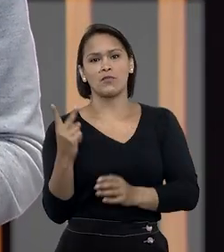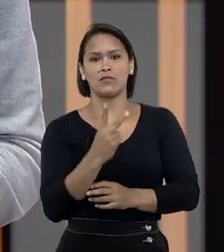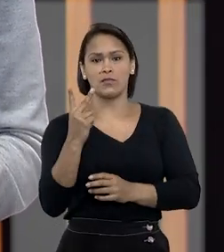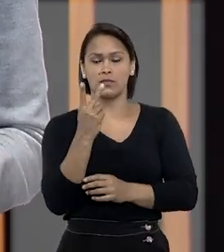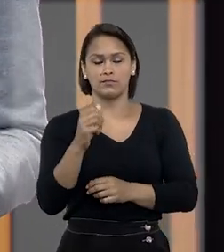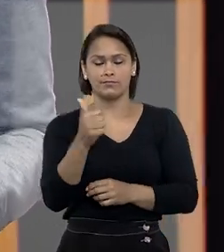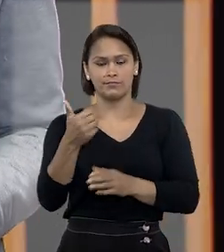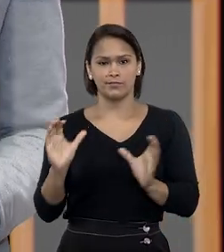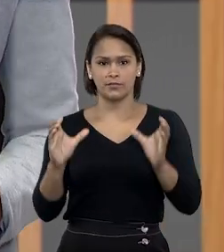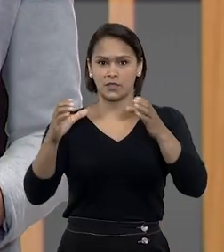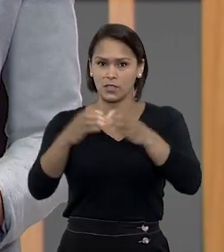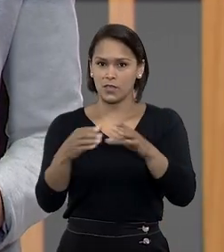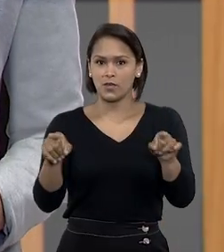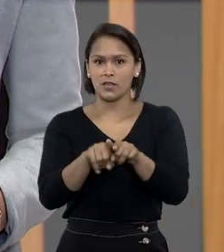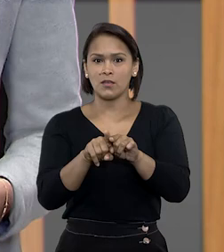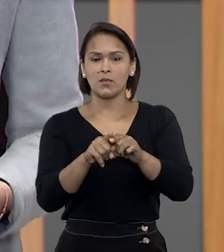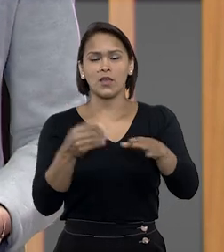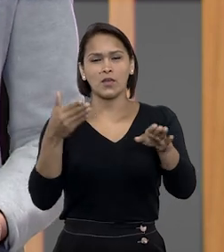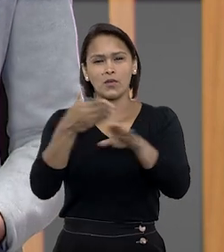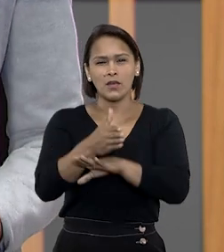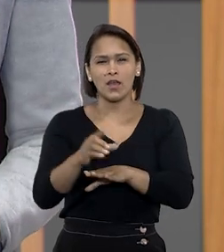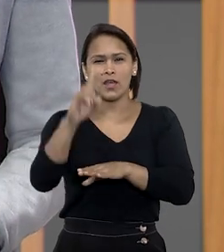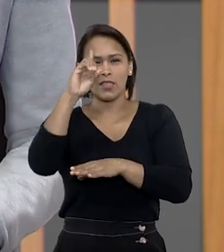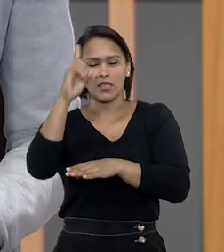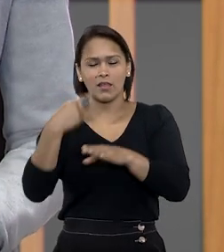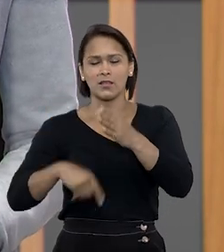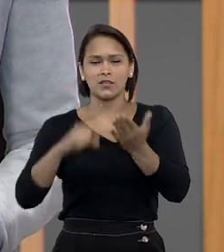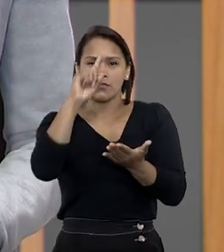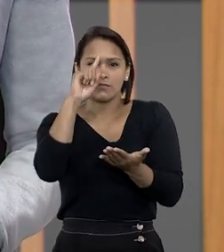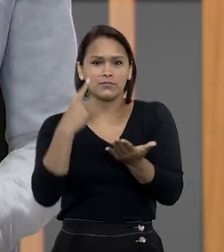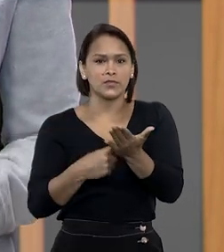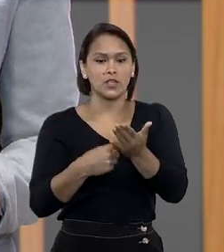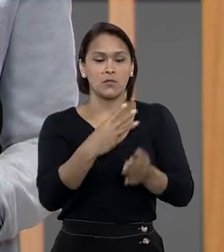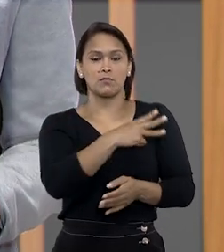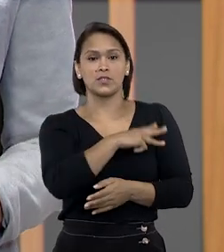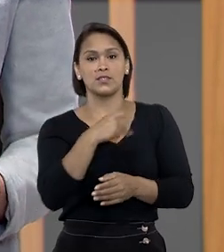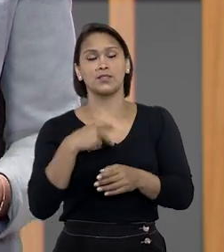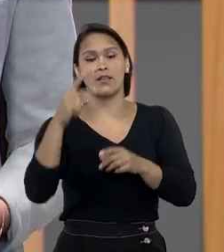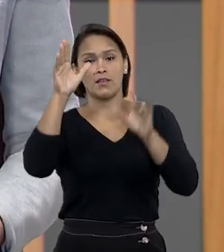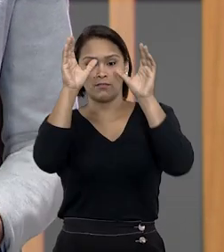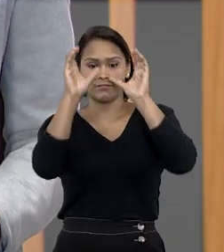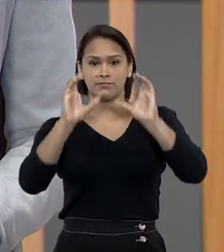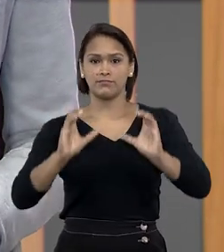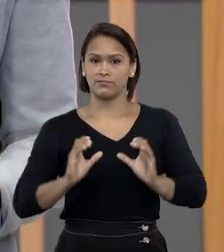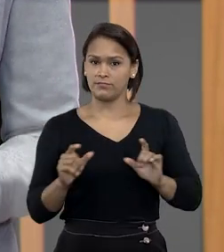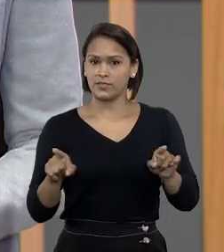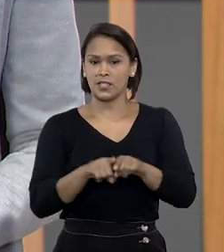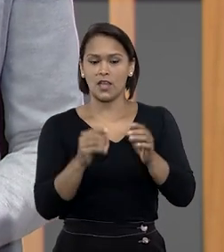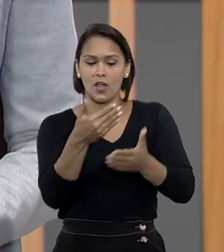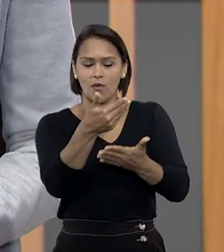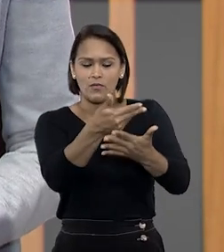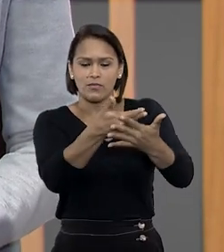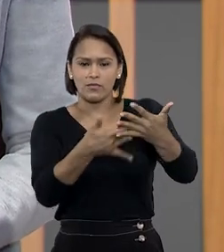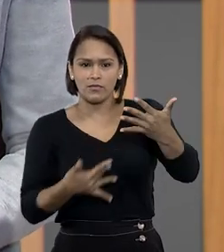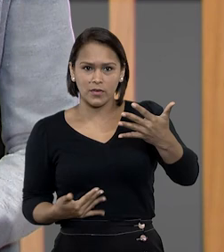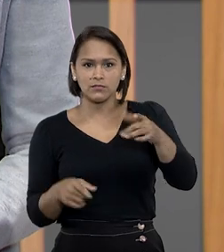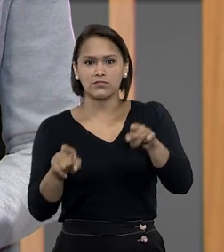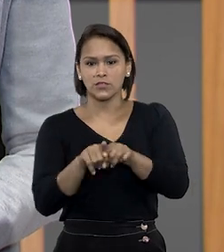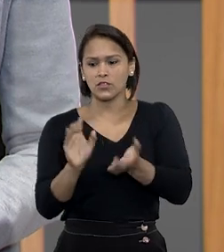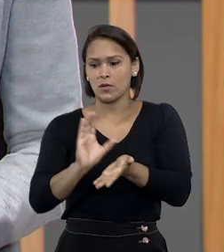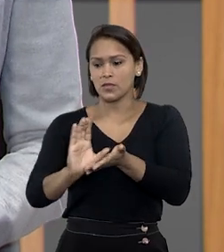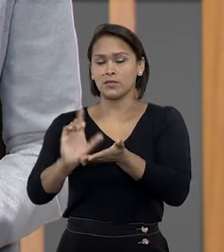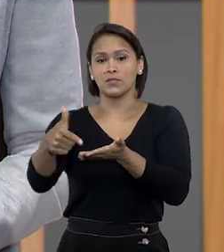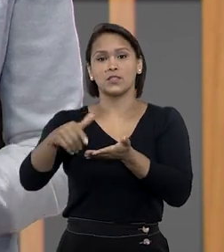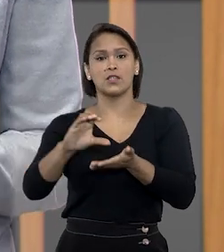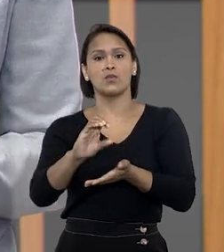cota. E a primeira sessão concedeu habeas data com a determinação de que o Ministério da Cidadania retifique os dados de uma